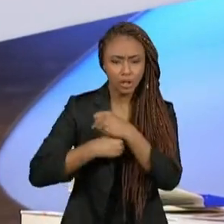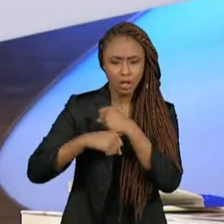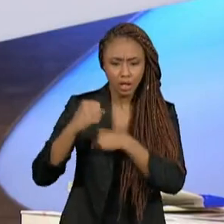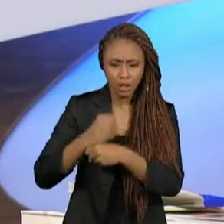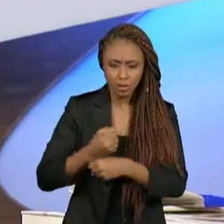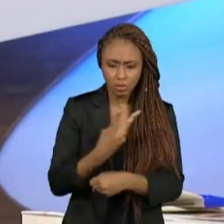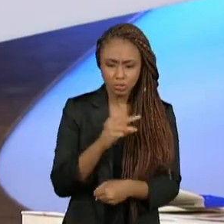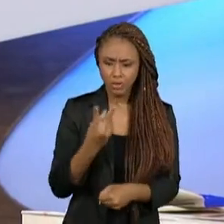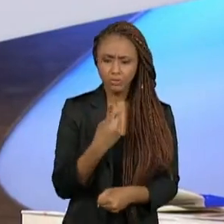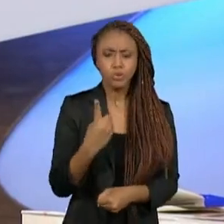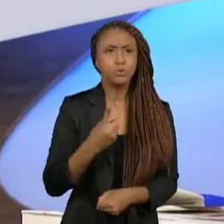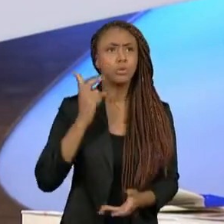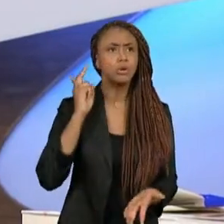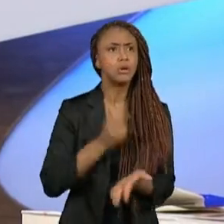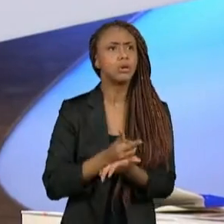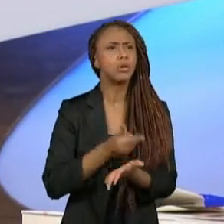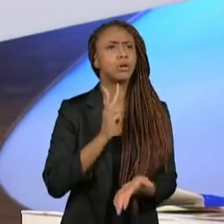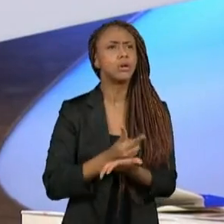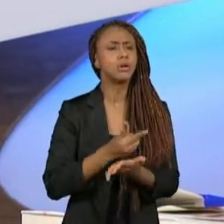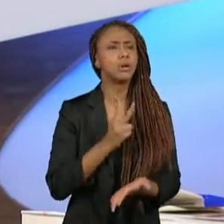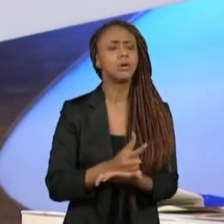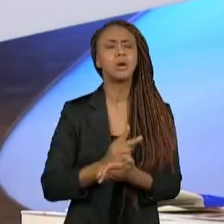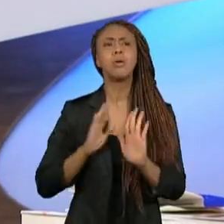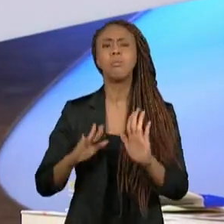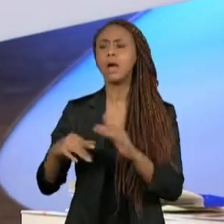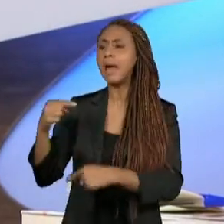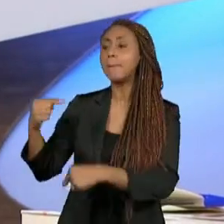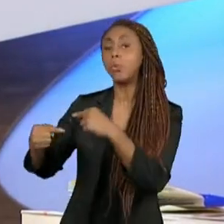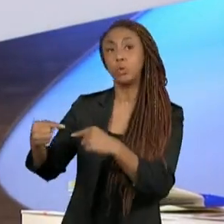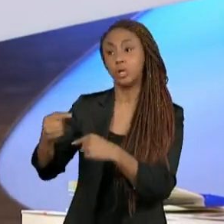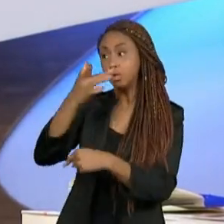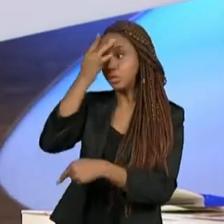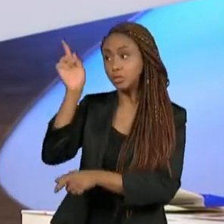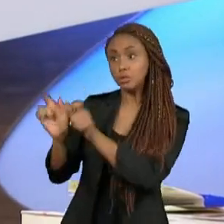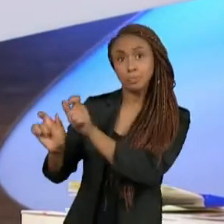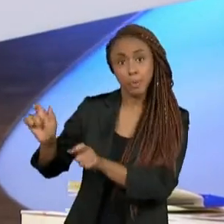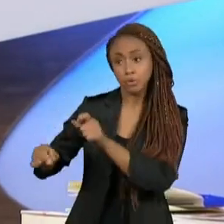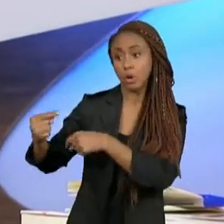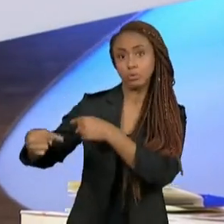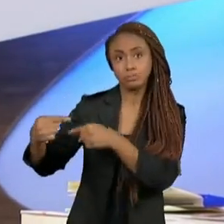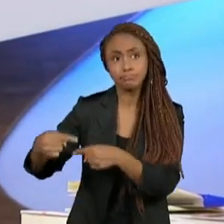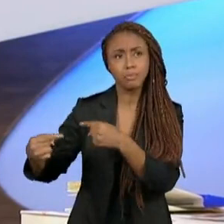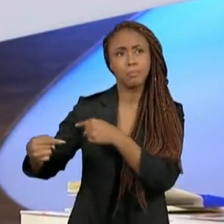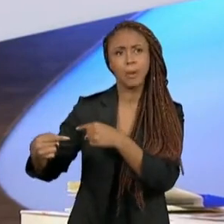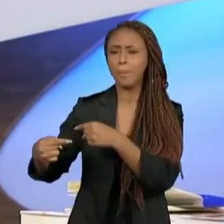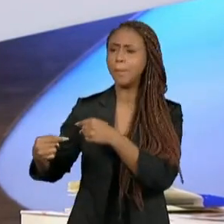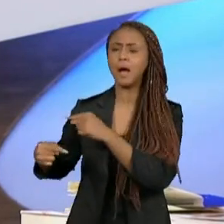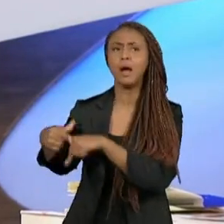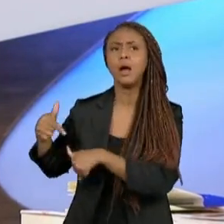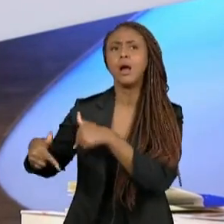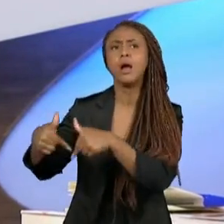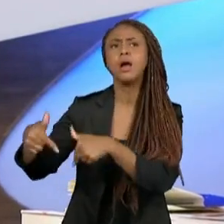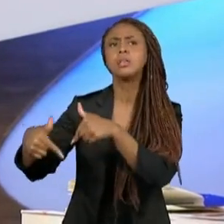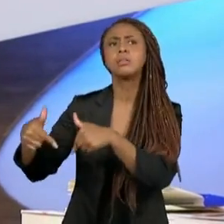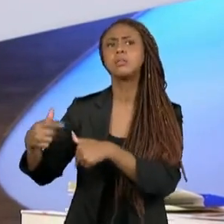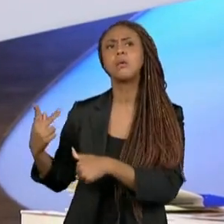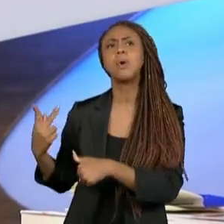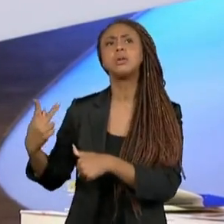E qual o papel que a política e os políticos têm desempenhado